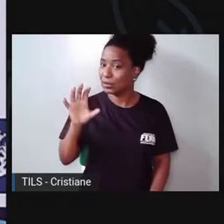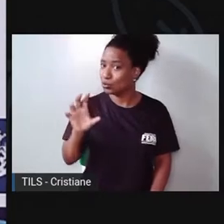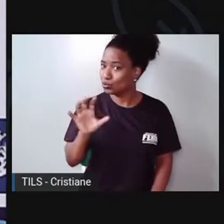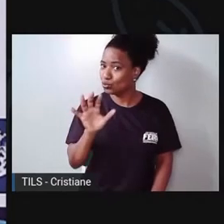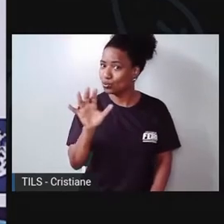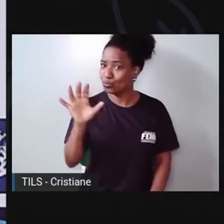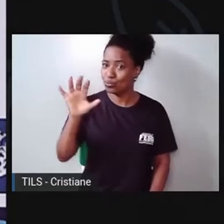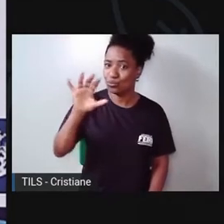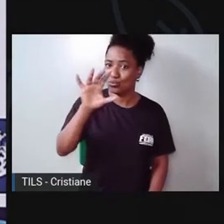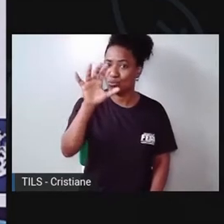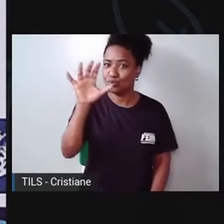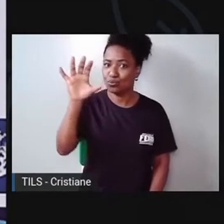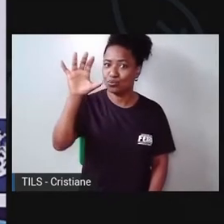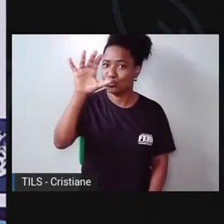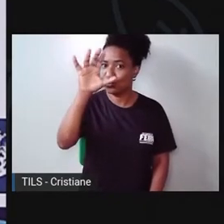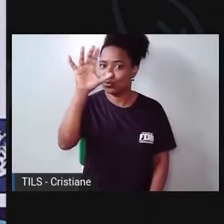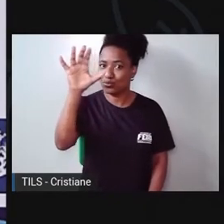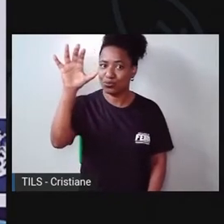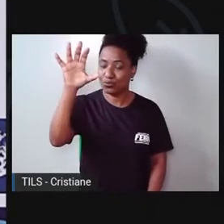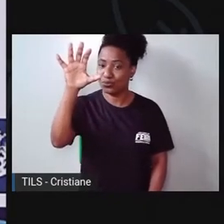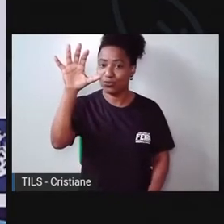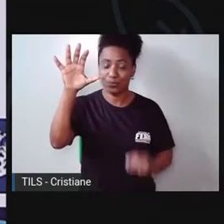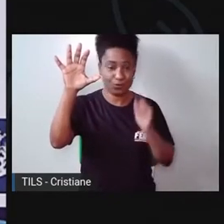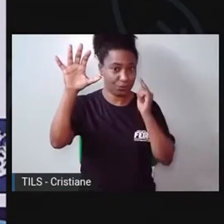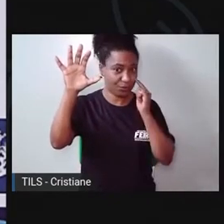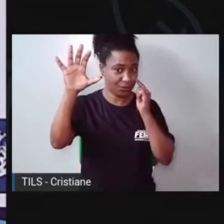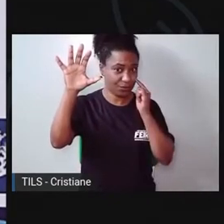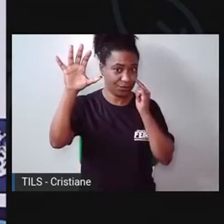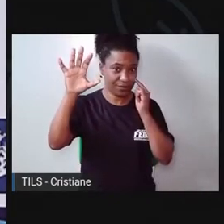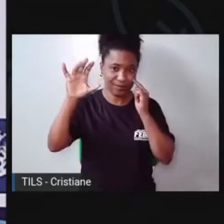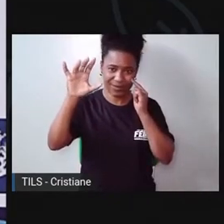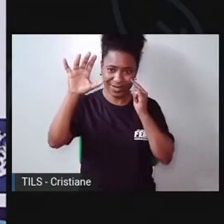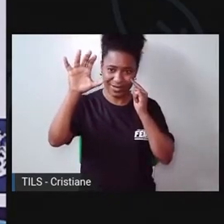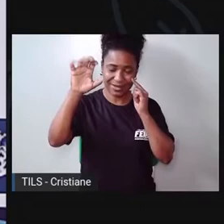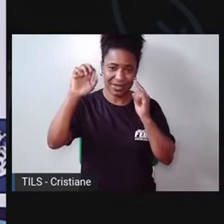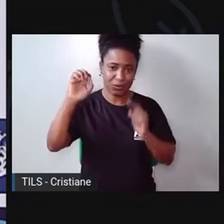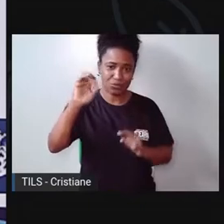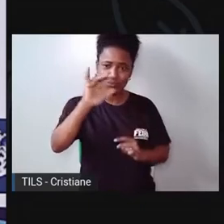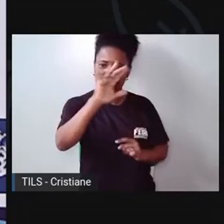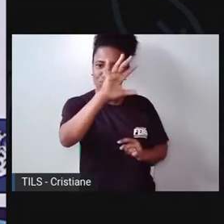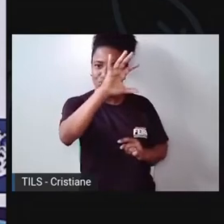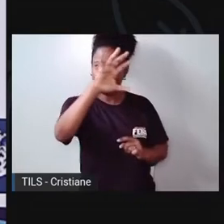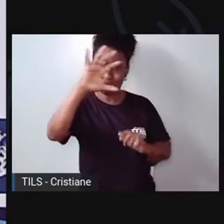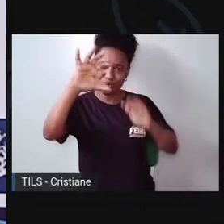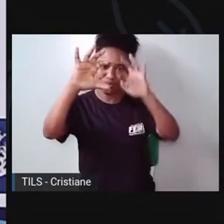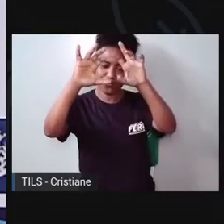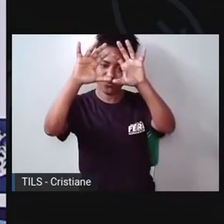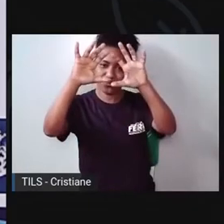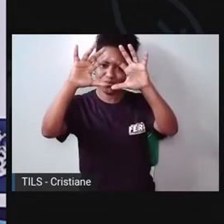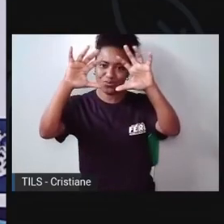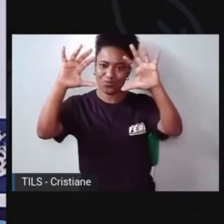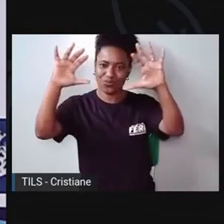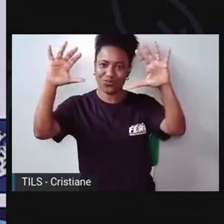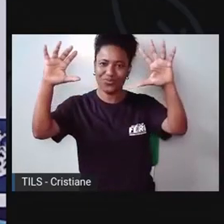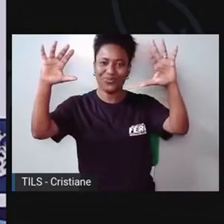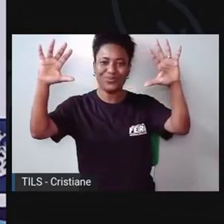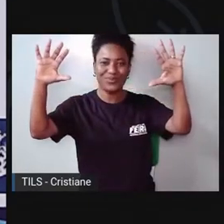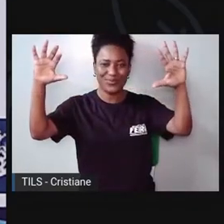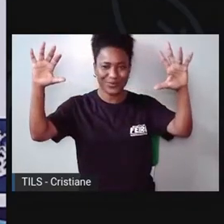a sua teia das Aranhas elas são assim sabe mas constroem teias